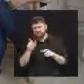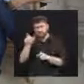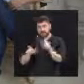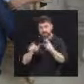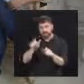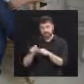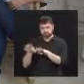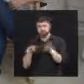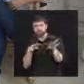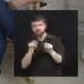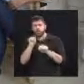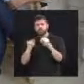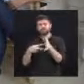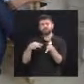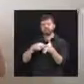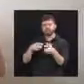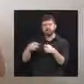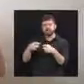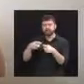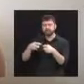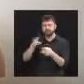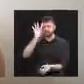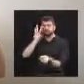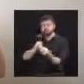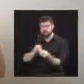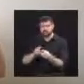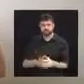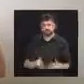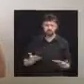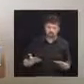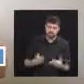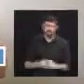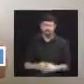casa, o que é medicina integrativa? A saúde integrativa